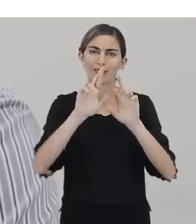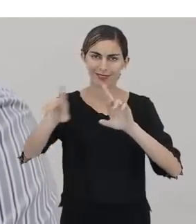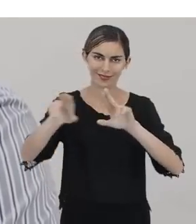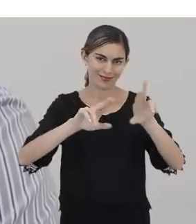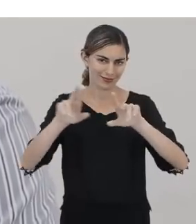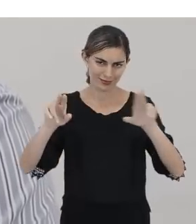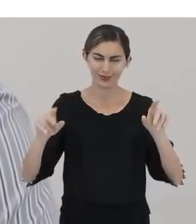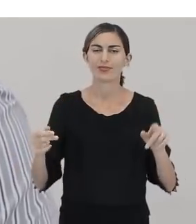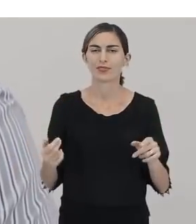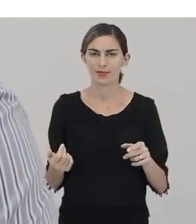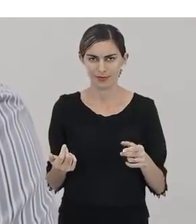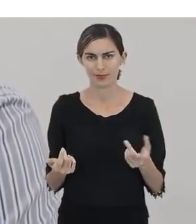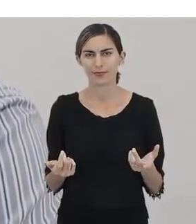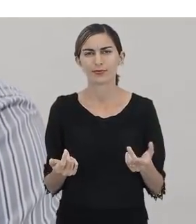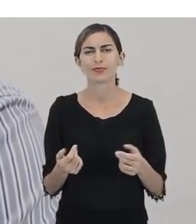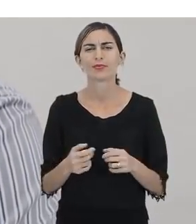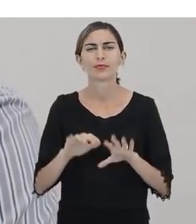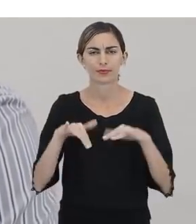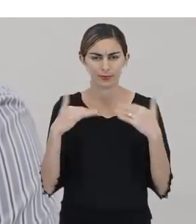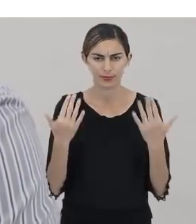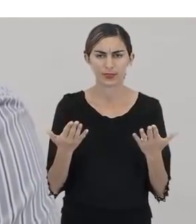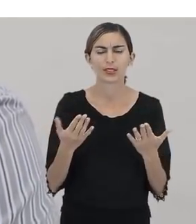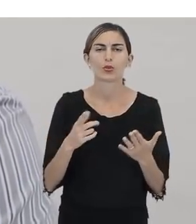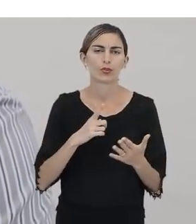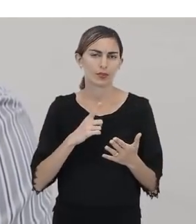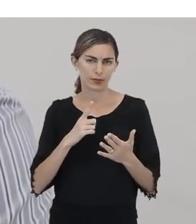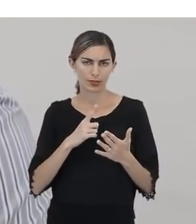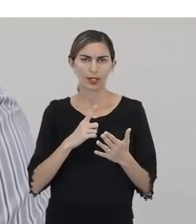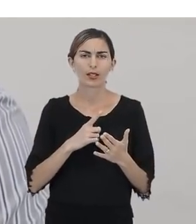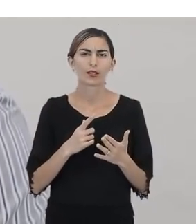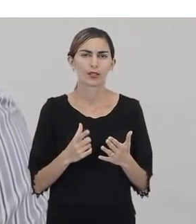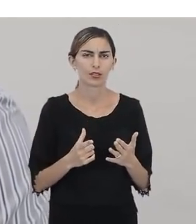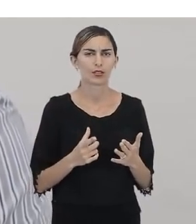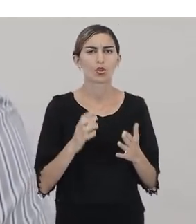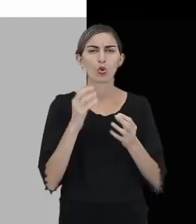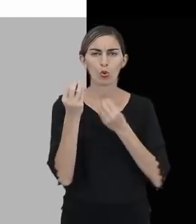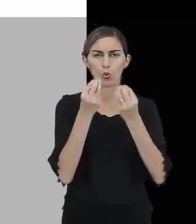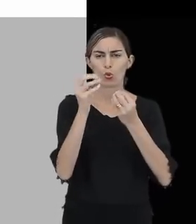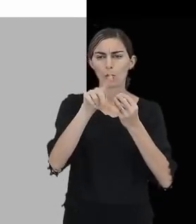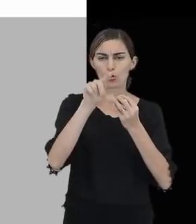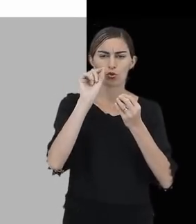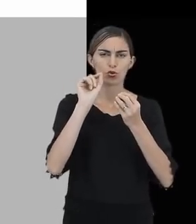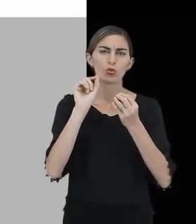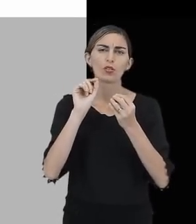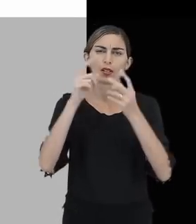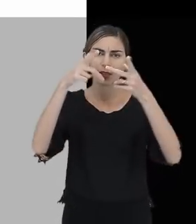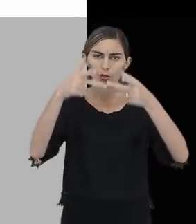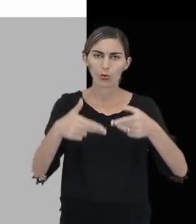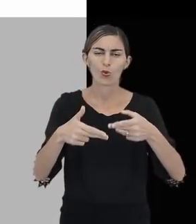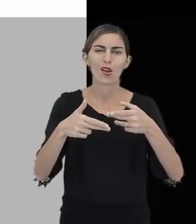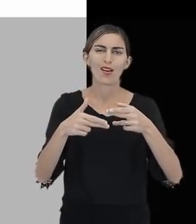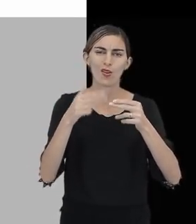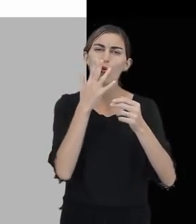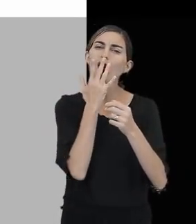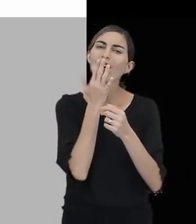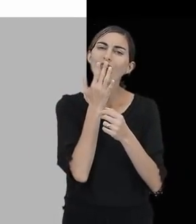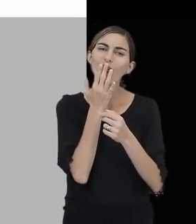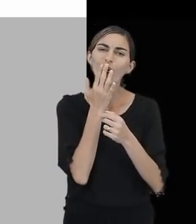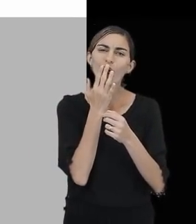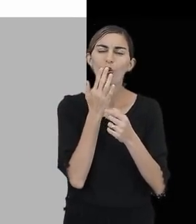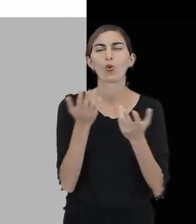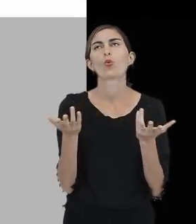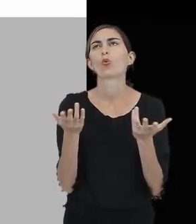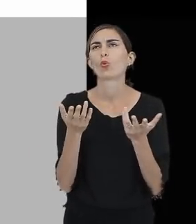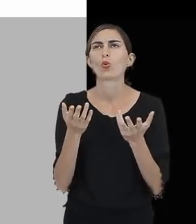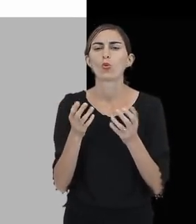estado. Então aqui a gente tem como definir também, da mesma forma que você define a cor, certo?